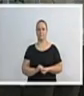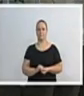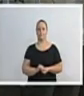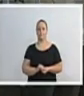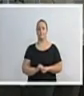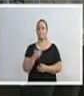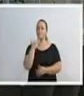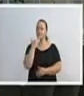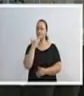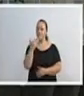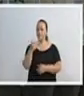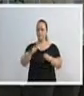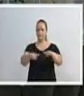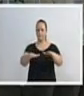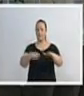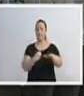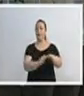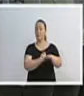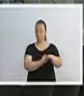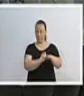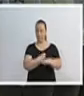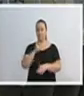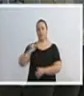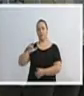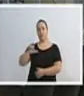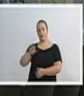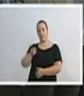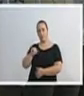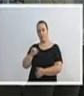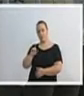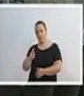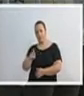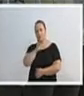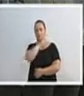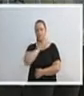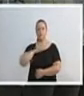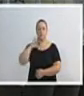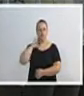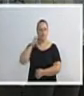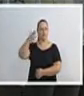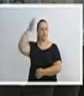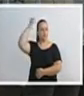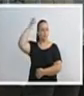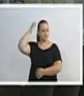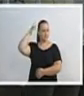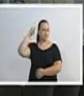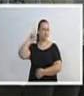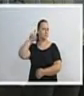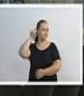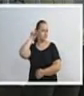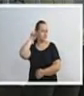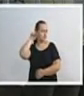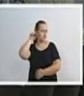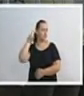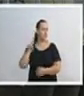Solicito a presença em plenário do vereador Almir Vieira, vereador César Sim, vereador Ivan Nats, vereador Jens Jürgen Mantel.